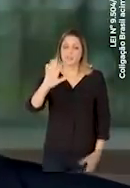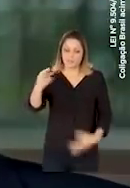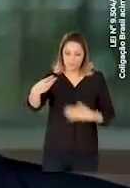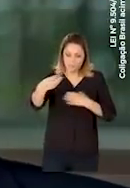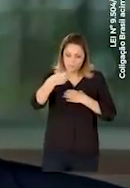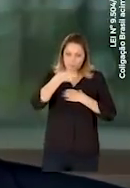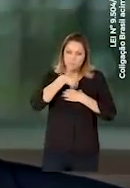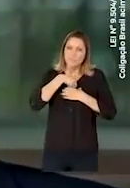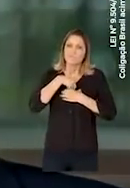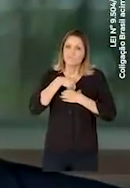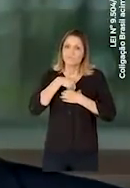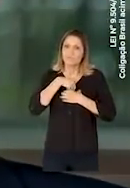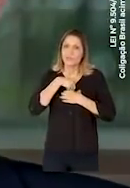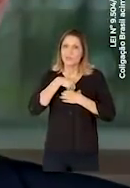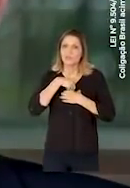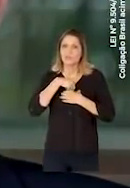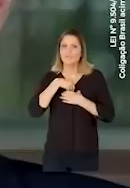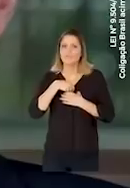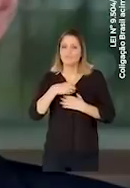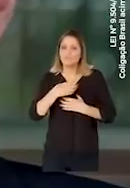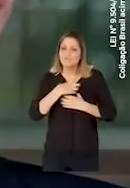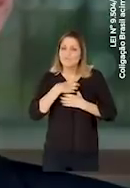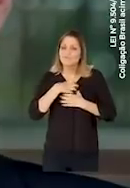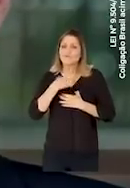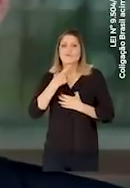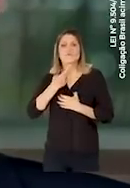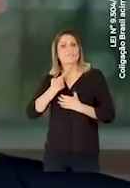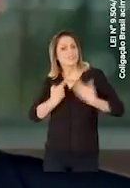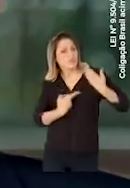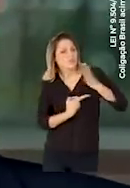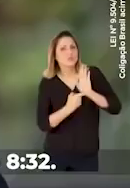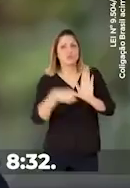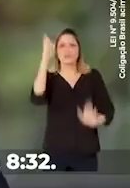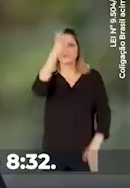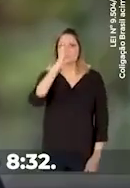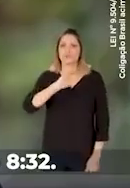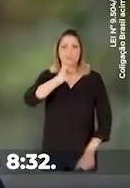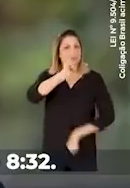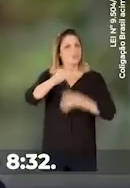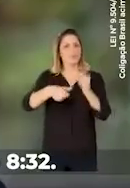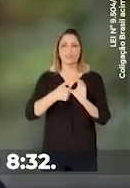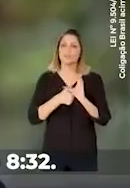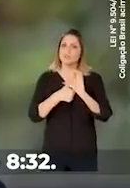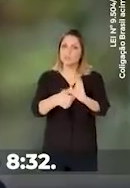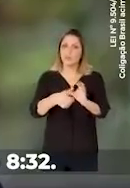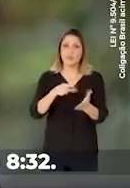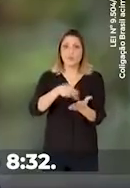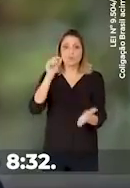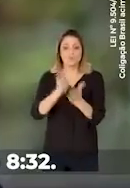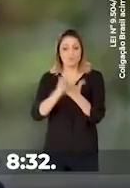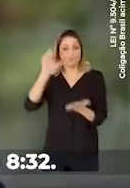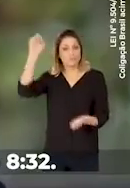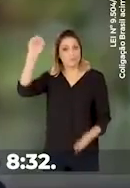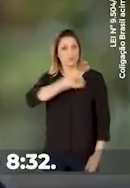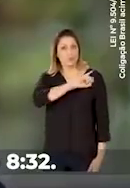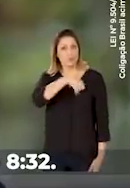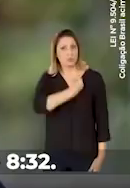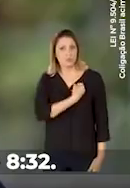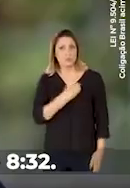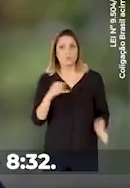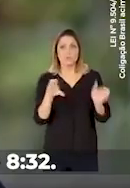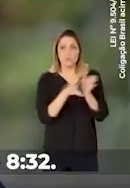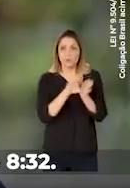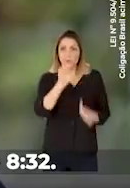Mas eu tinha algo dentro de mim. Nós temos que fazer algo diferente. Como cristão, eu adotei uma